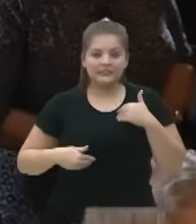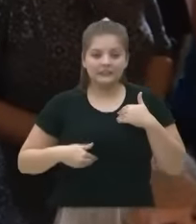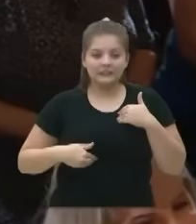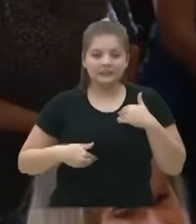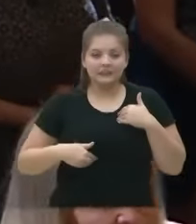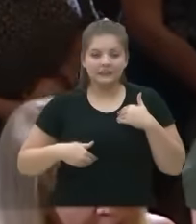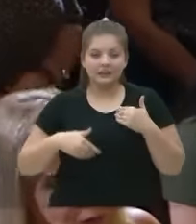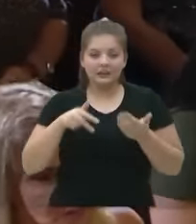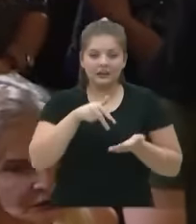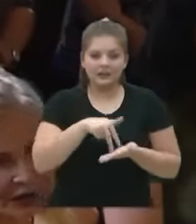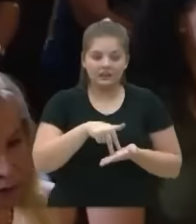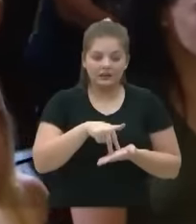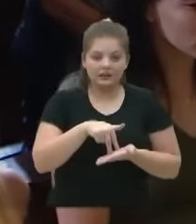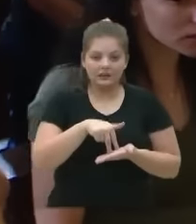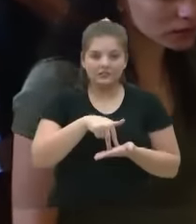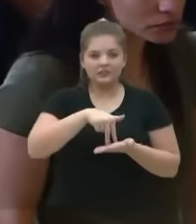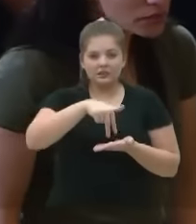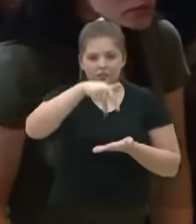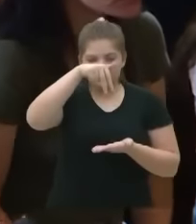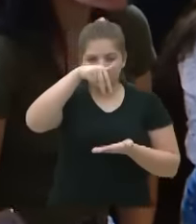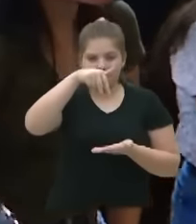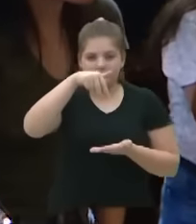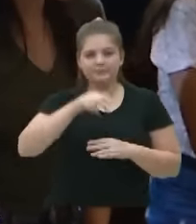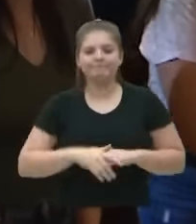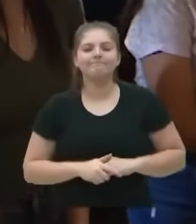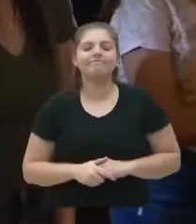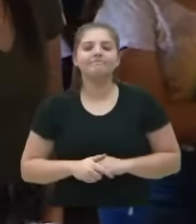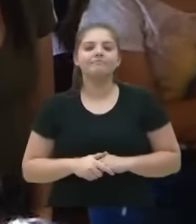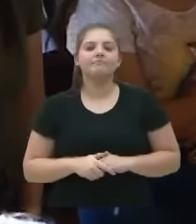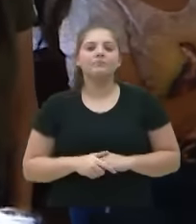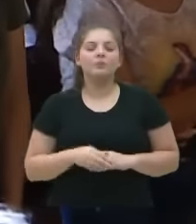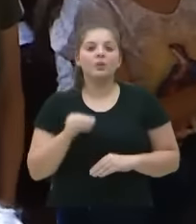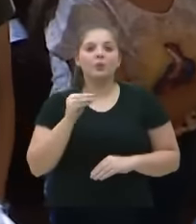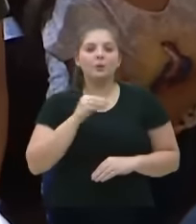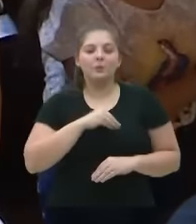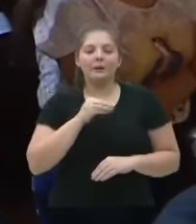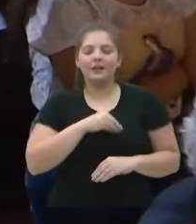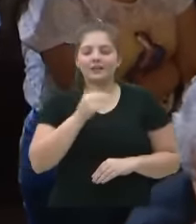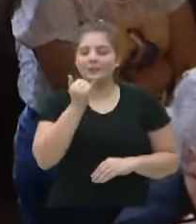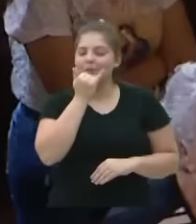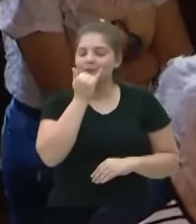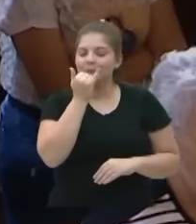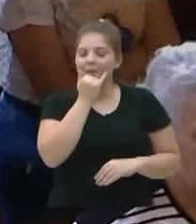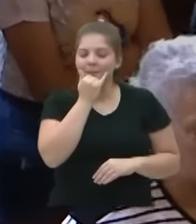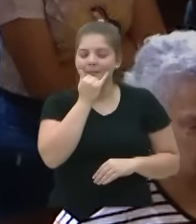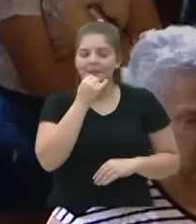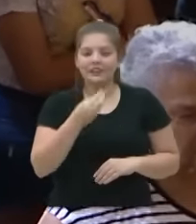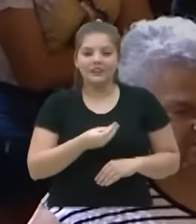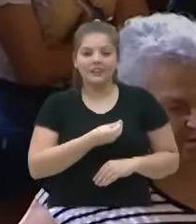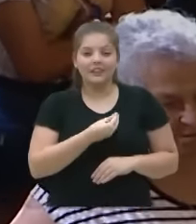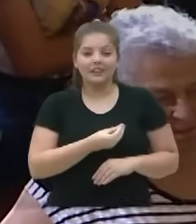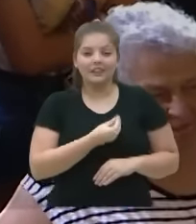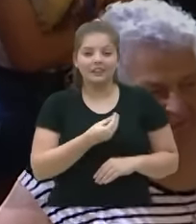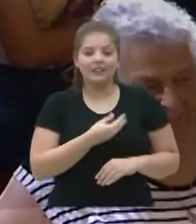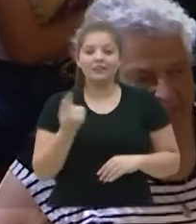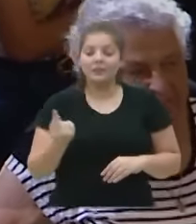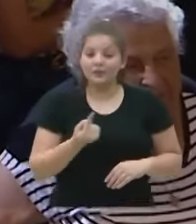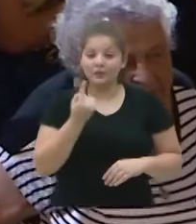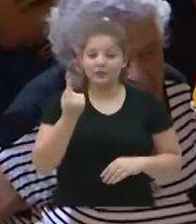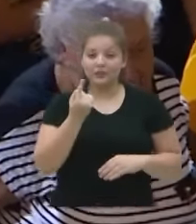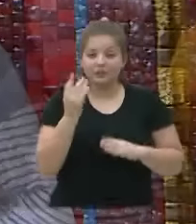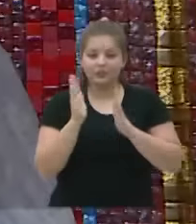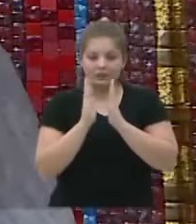Católica, na comunhão dos santos, na remissão dos pecados, na ressurreição da